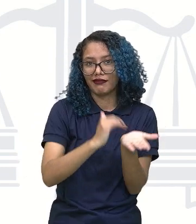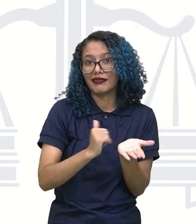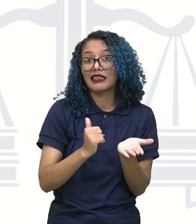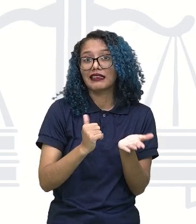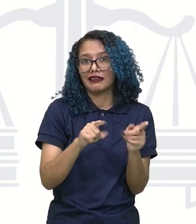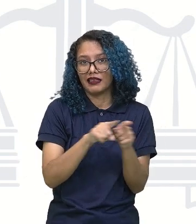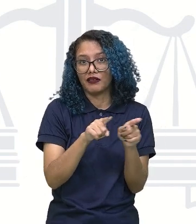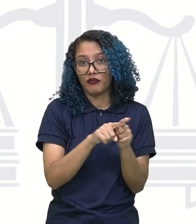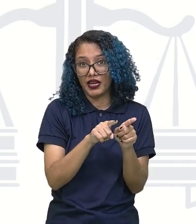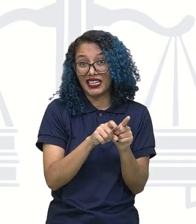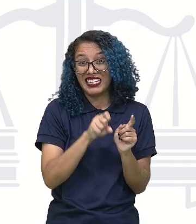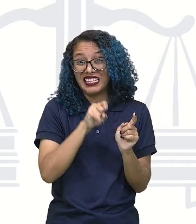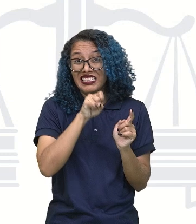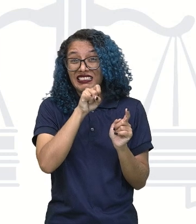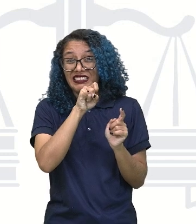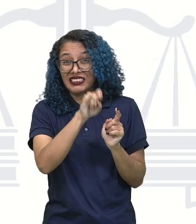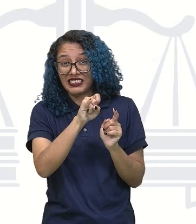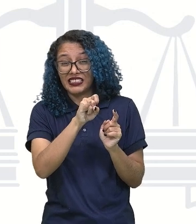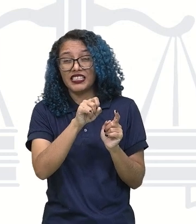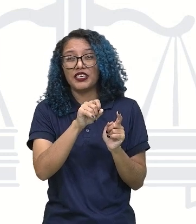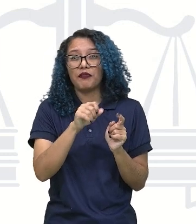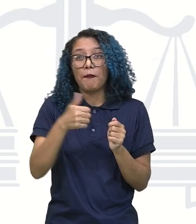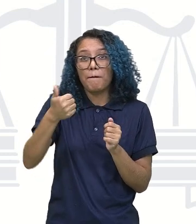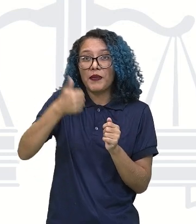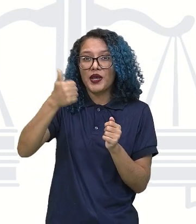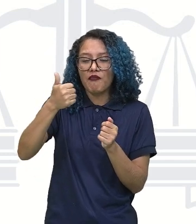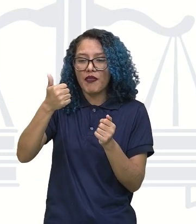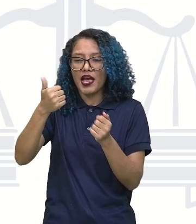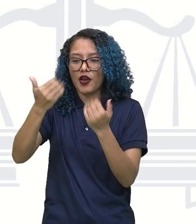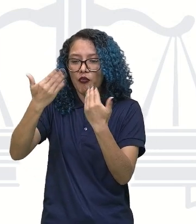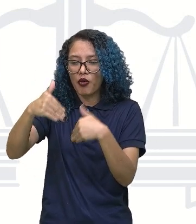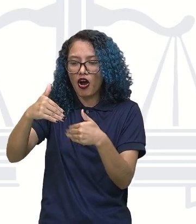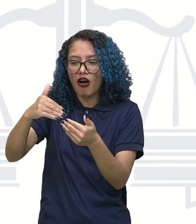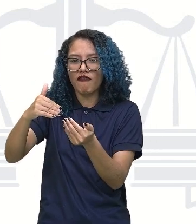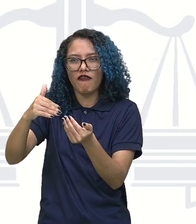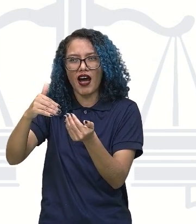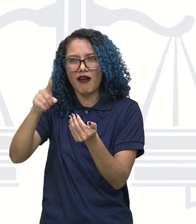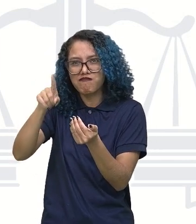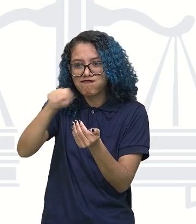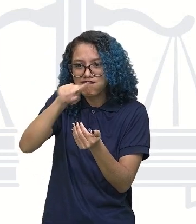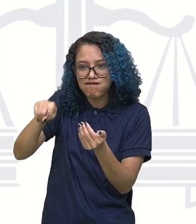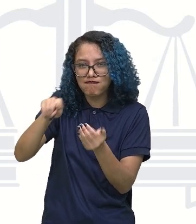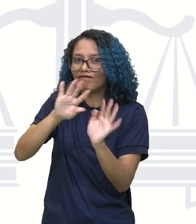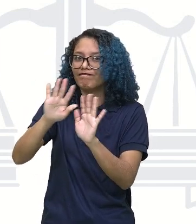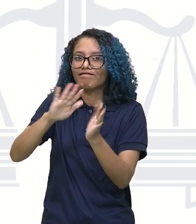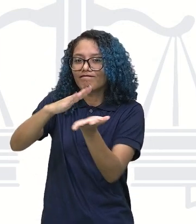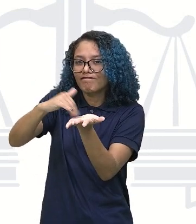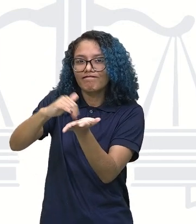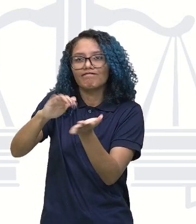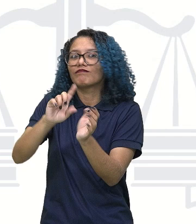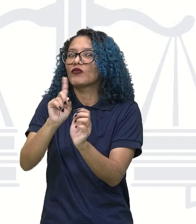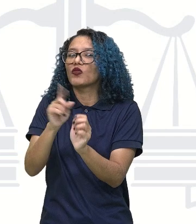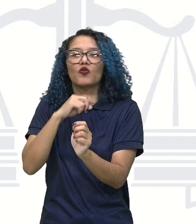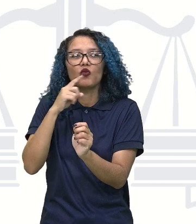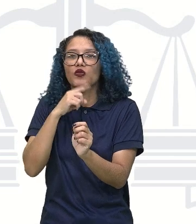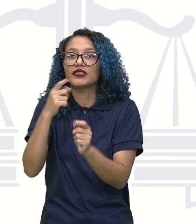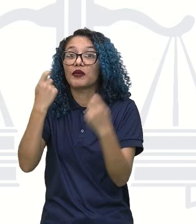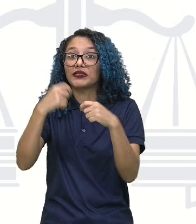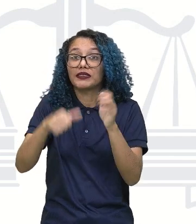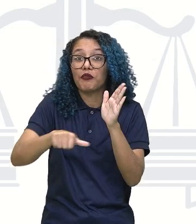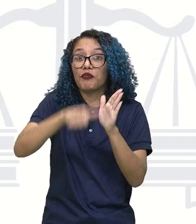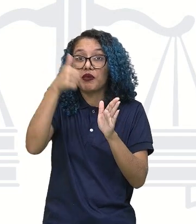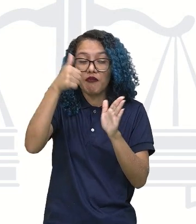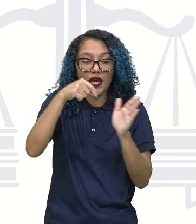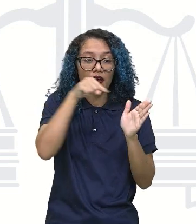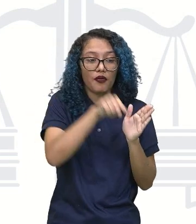conseguir excluir as avaliações clicando em excluir a avaliação. Primeiro você tem que apagar todas as notas que foram lançadas